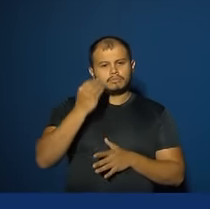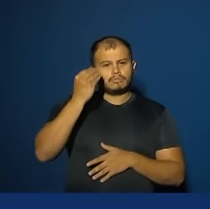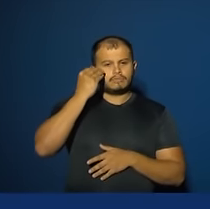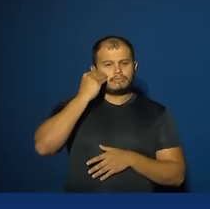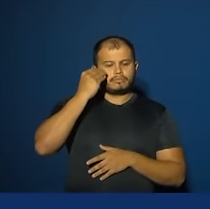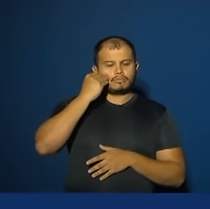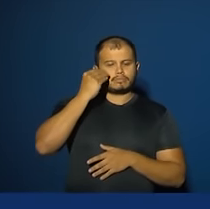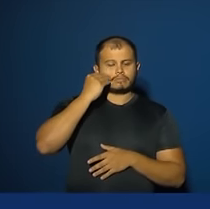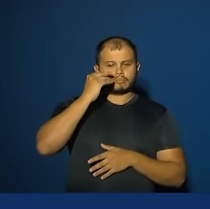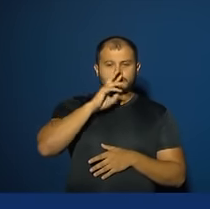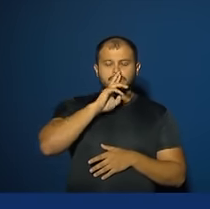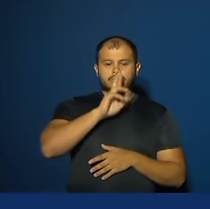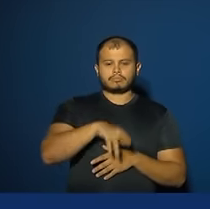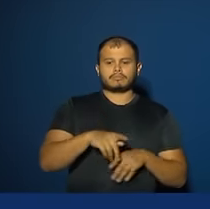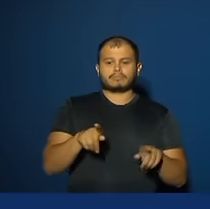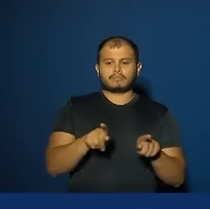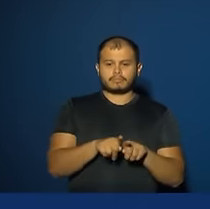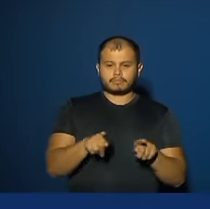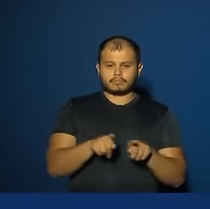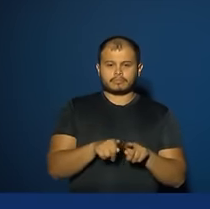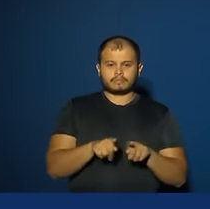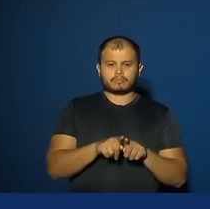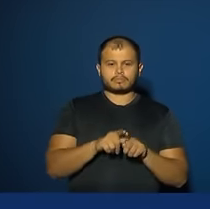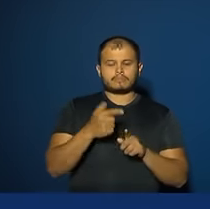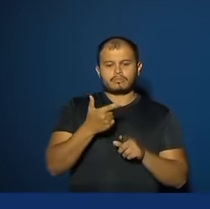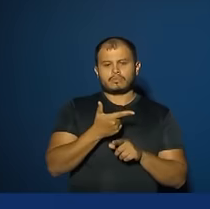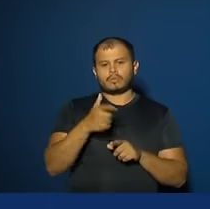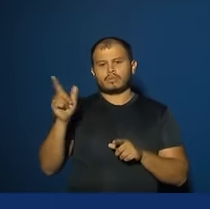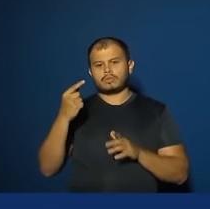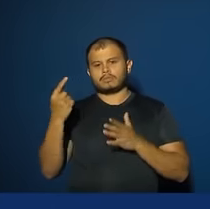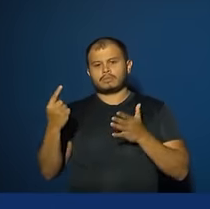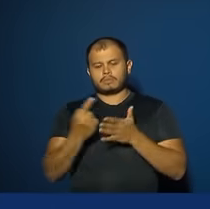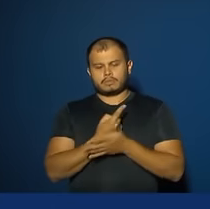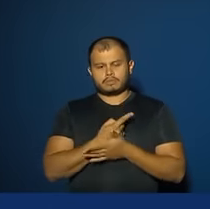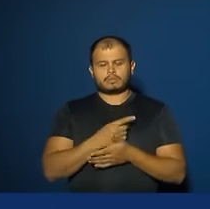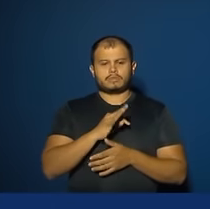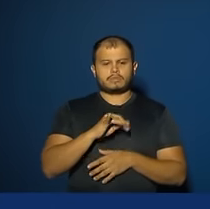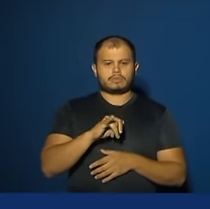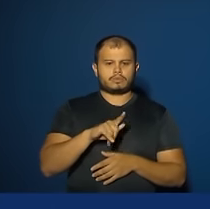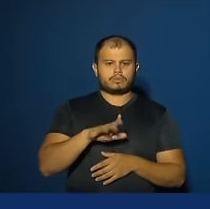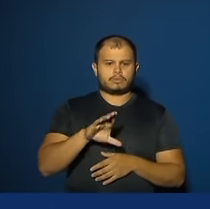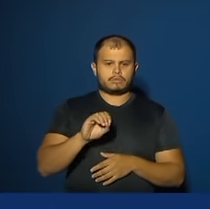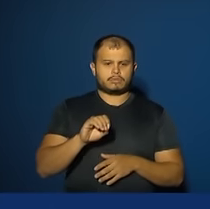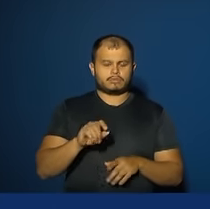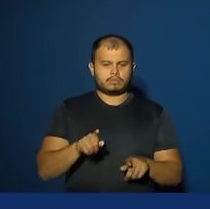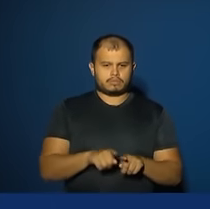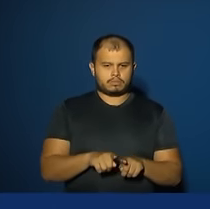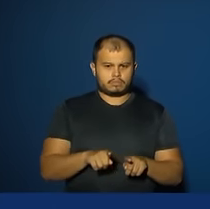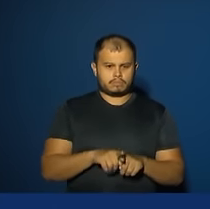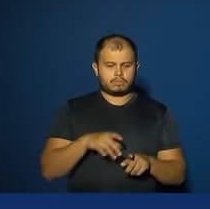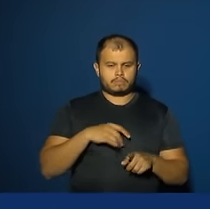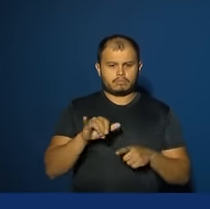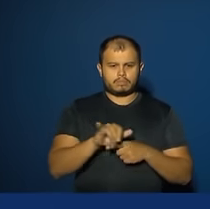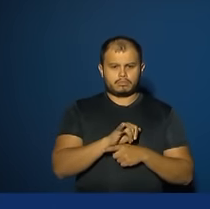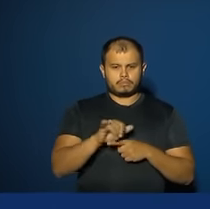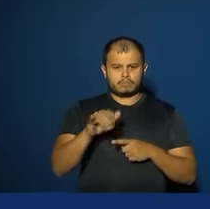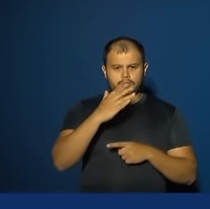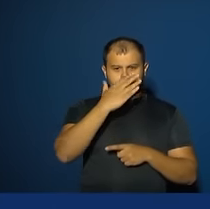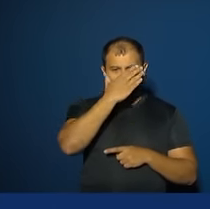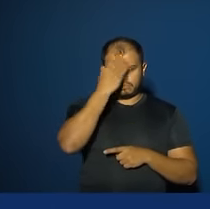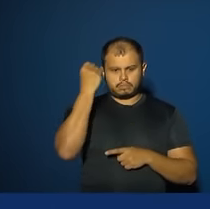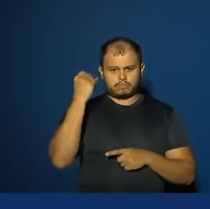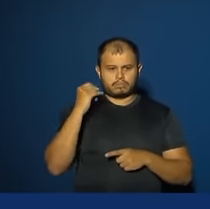tentando responder também a pergunta que você fez ao Thiago e que ele estrategicamente